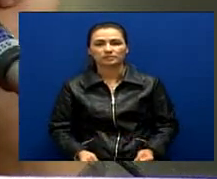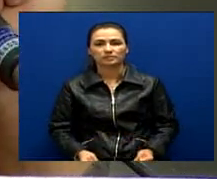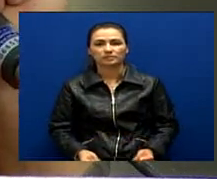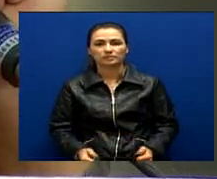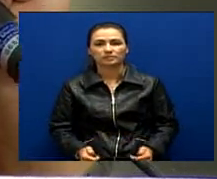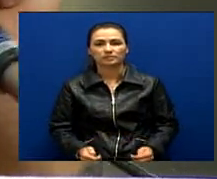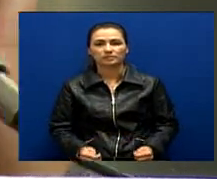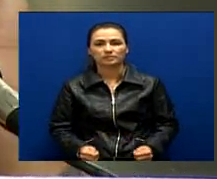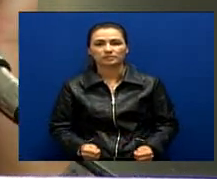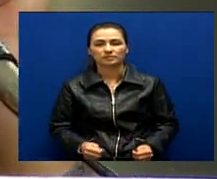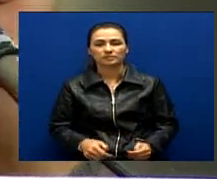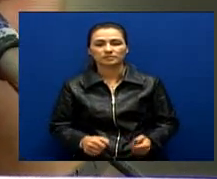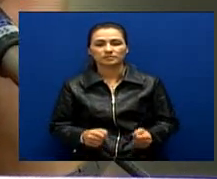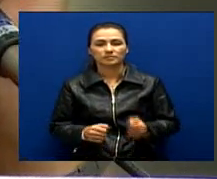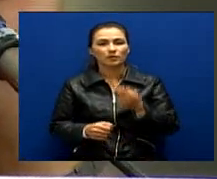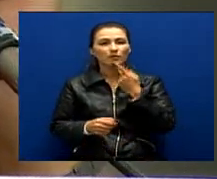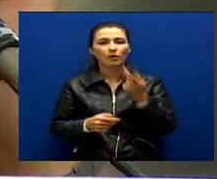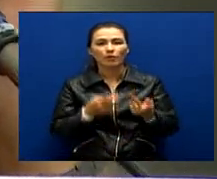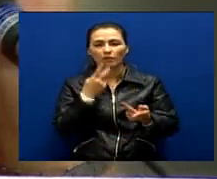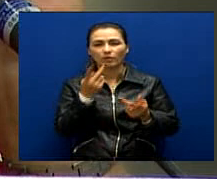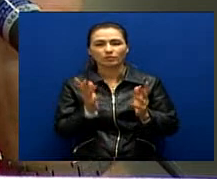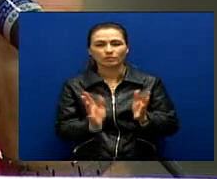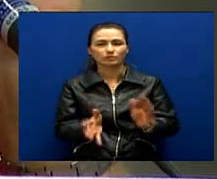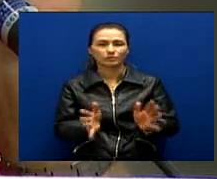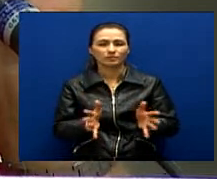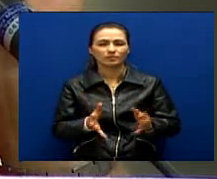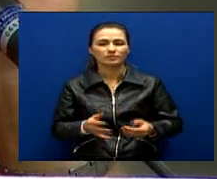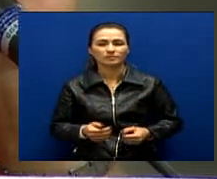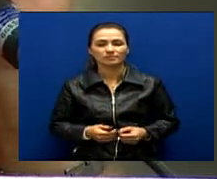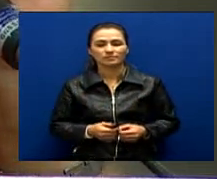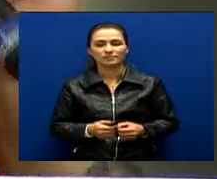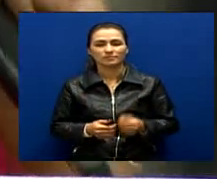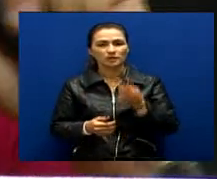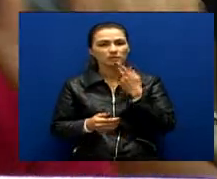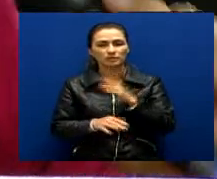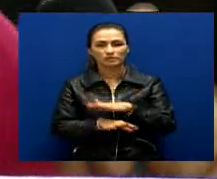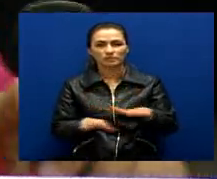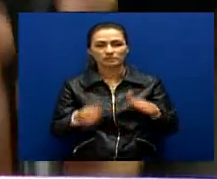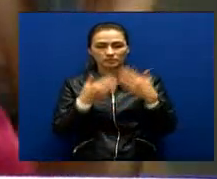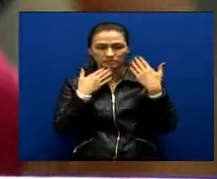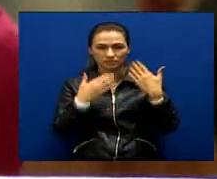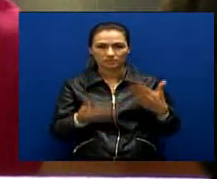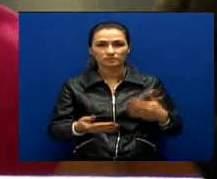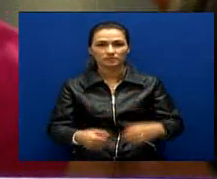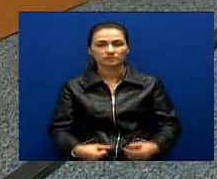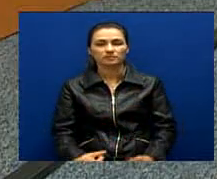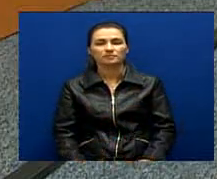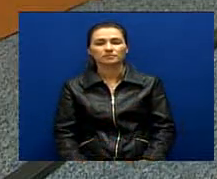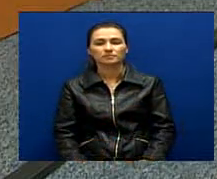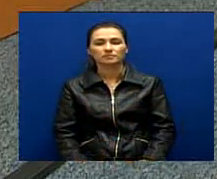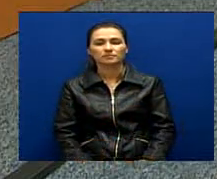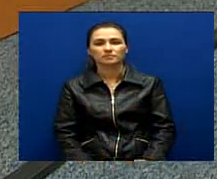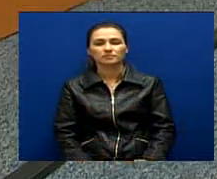e mais acho que foi dito e muita coisa é só isso por hora obrigado obrigado agradeço